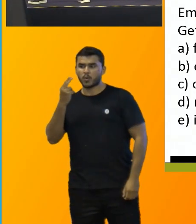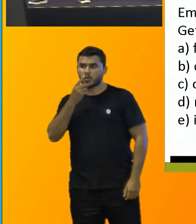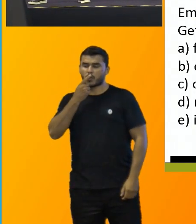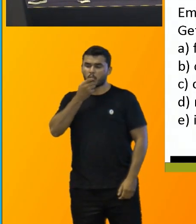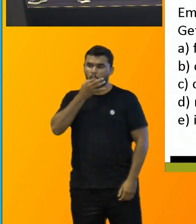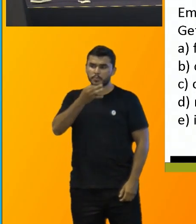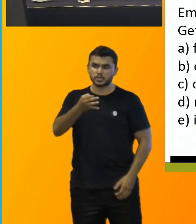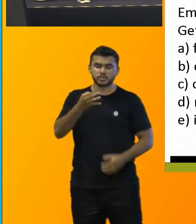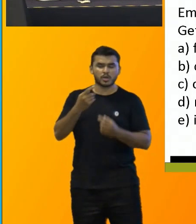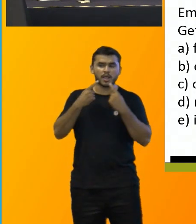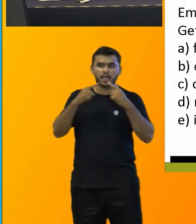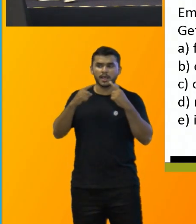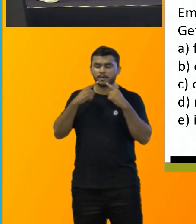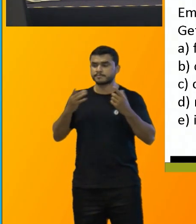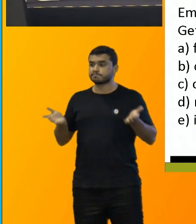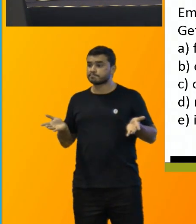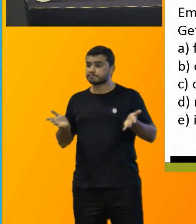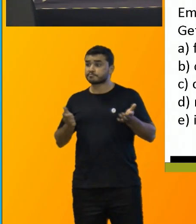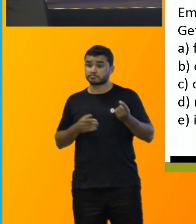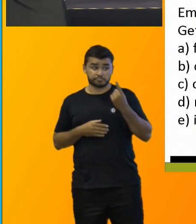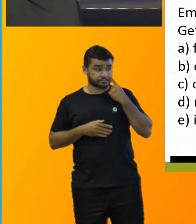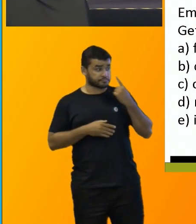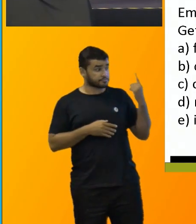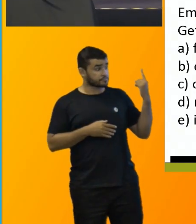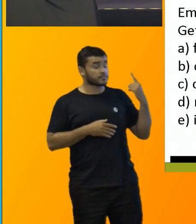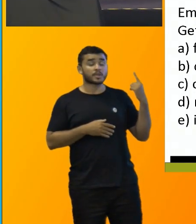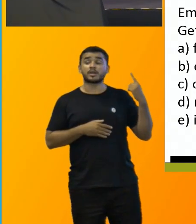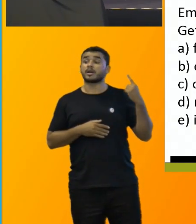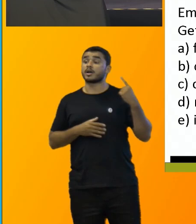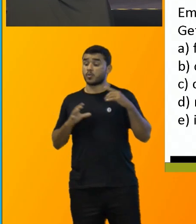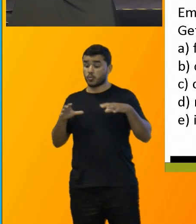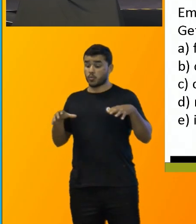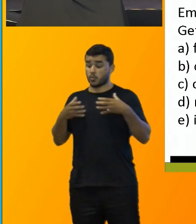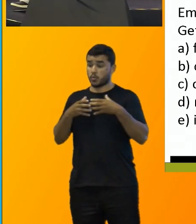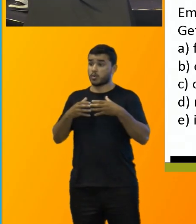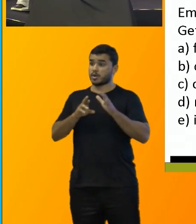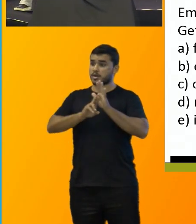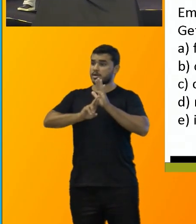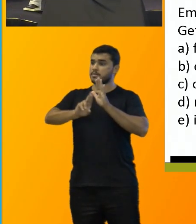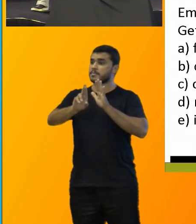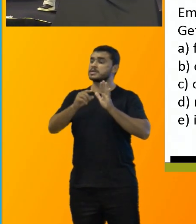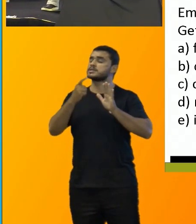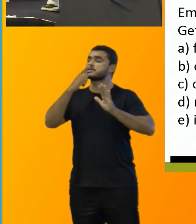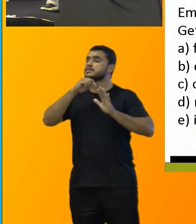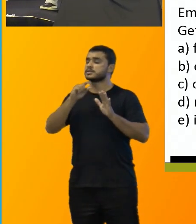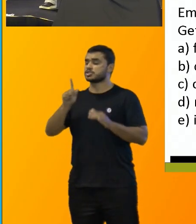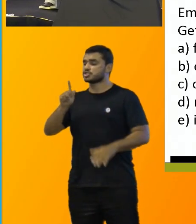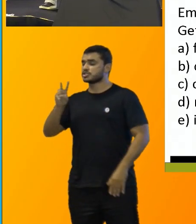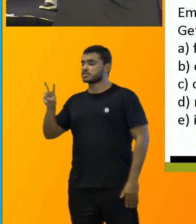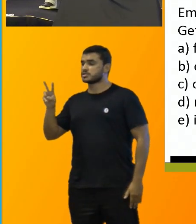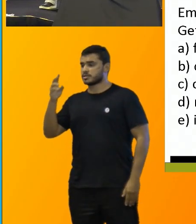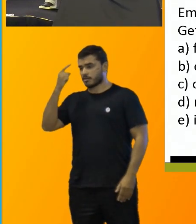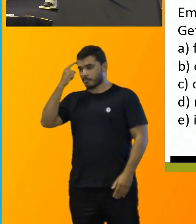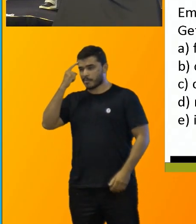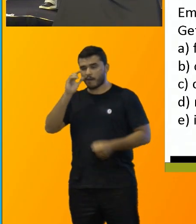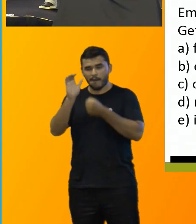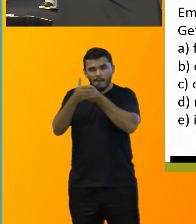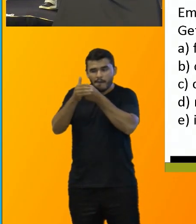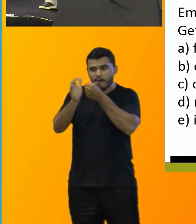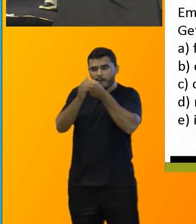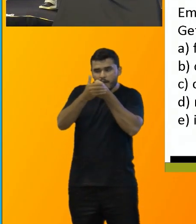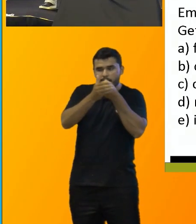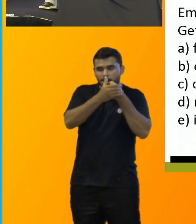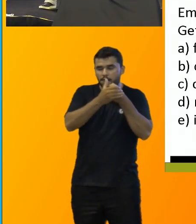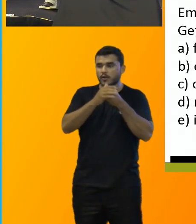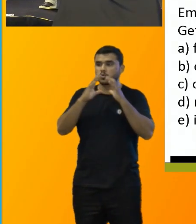queria, ou na verdade o grupo a quem Getúlio estava ali representando de uma maneira muito camaleônica, adaptando-se